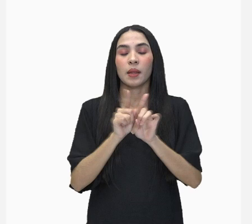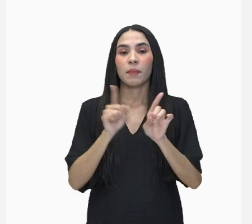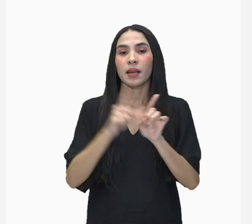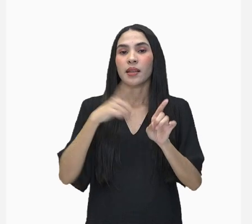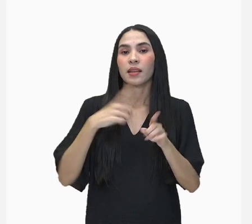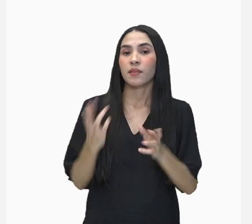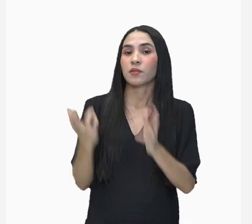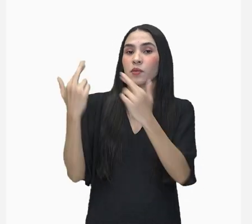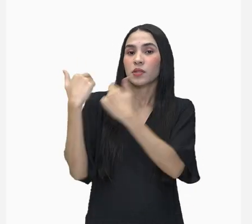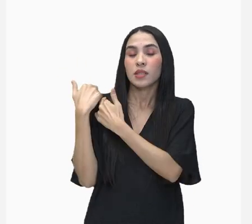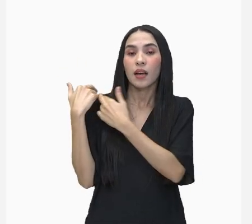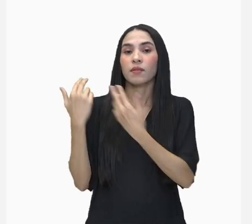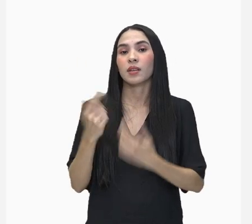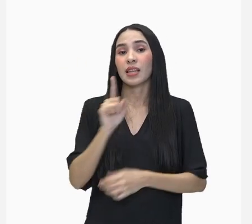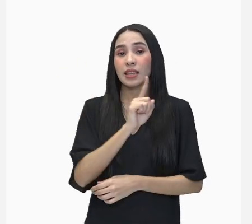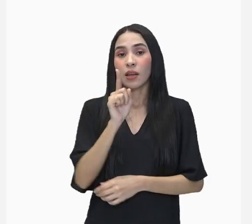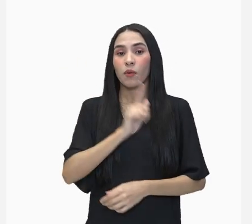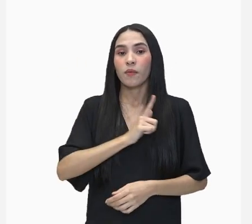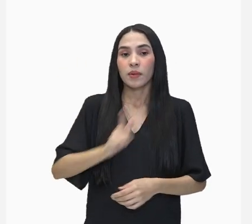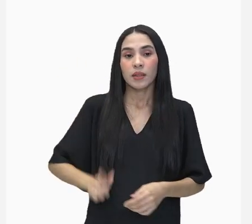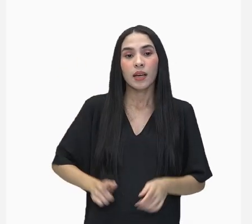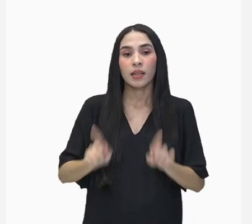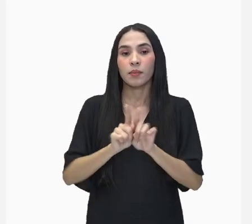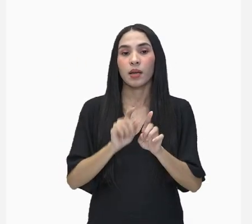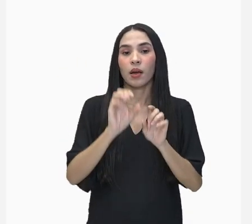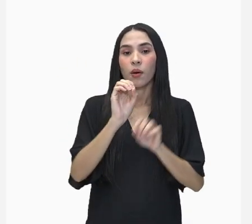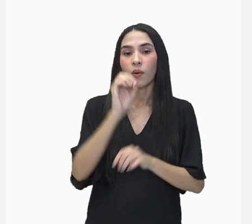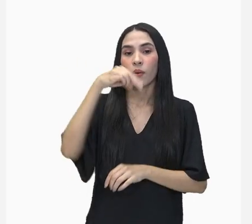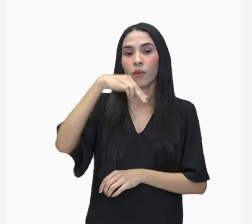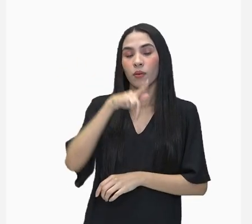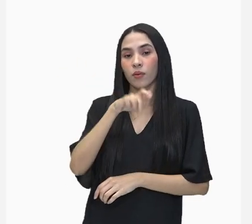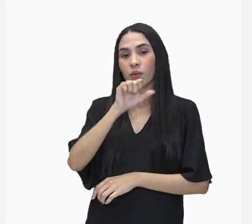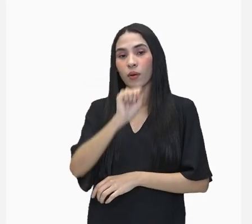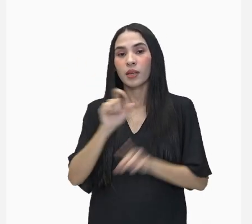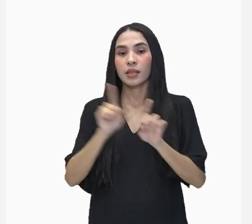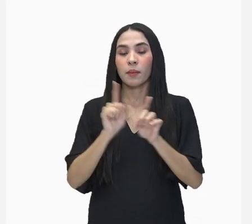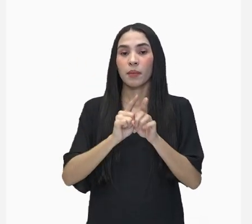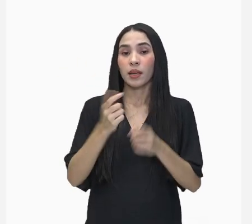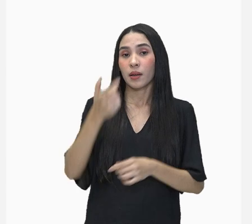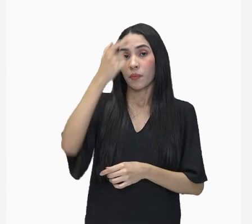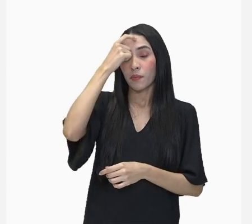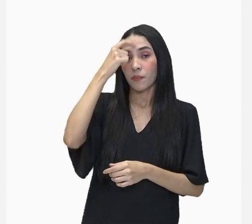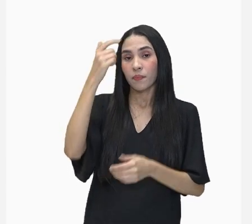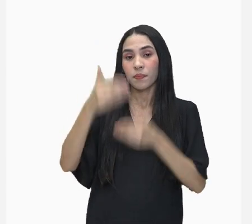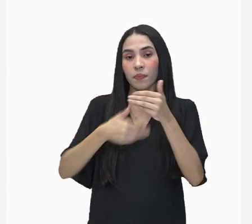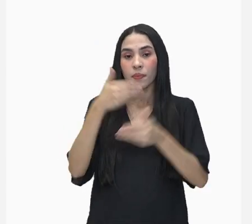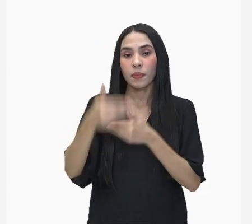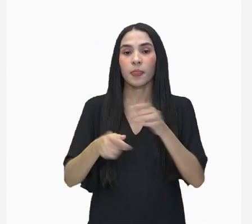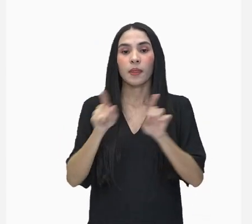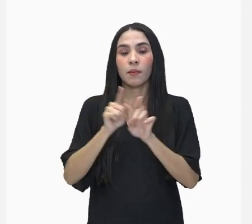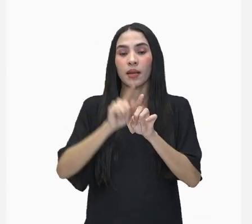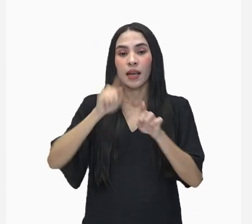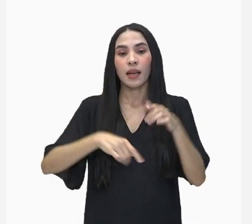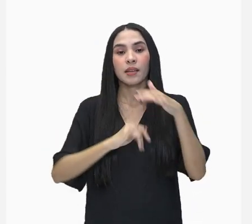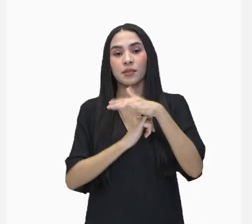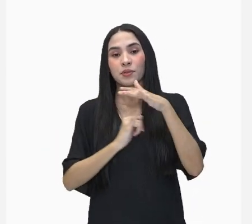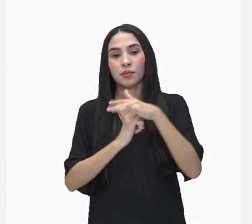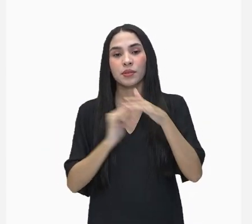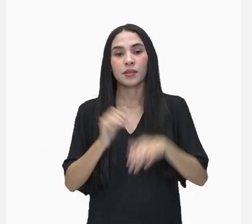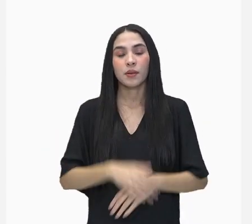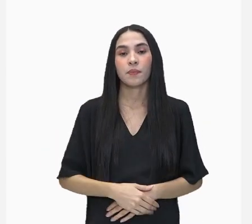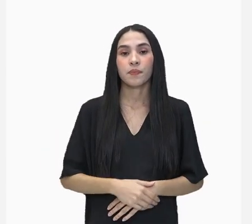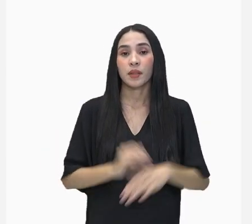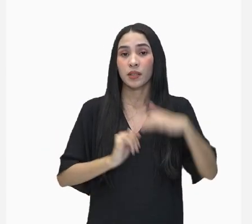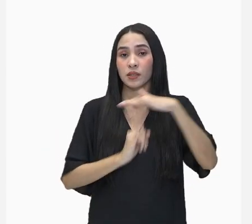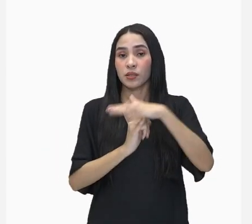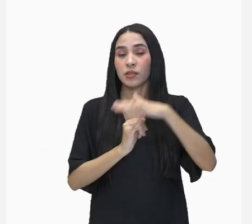das organizações não governamentais, as ONGs, na questão da sustentabilidade. As ONGs são instituições, são entidades